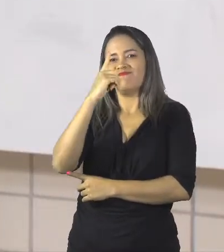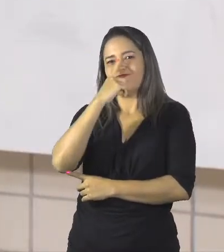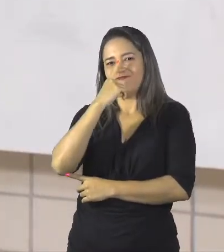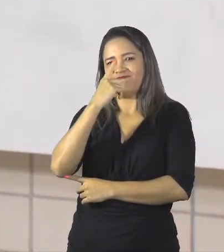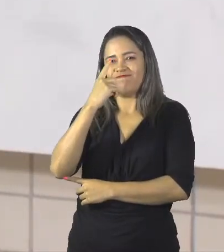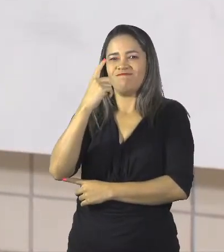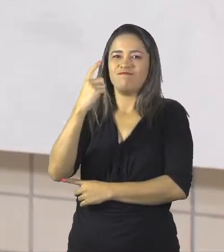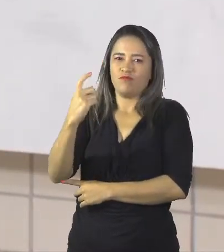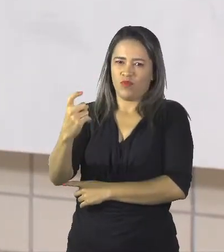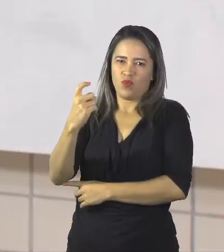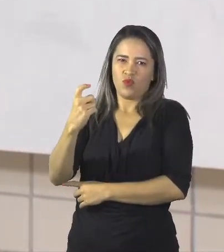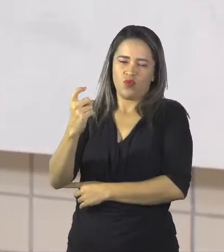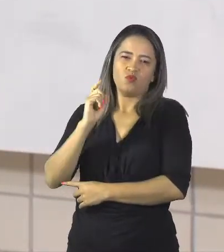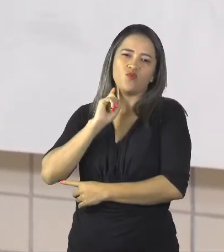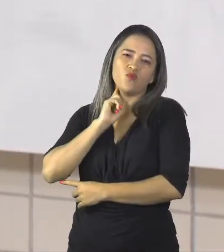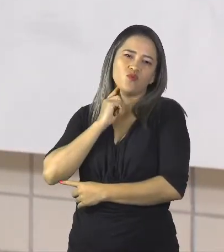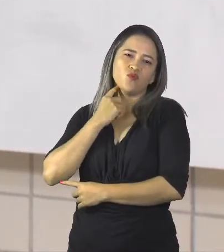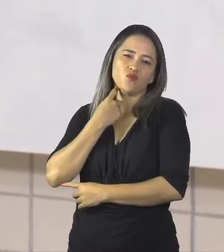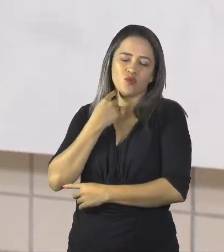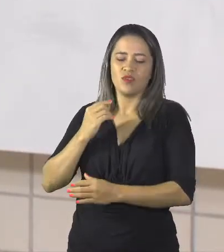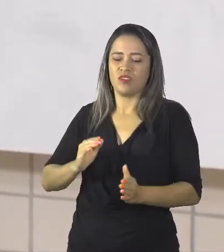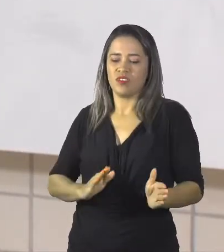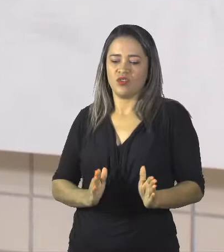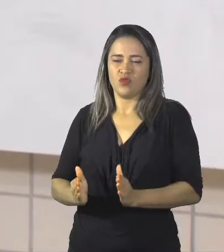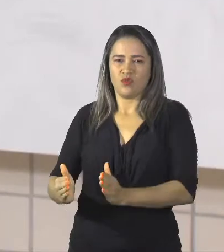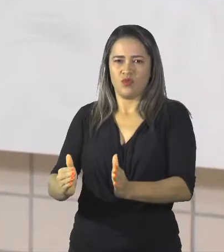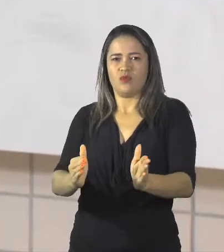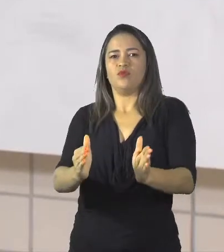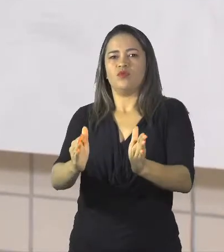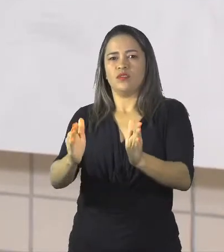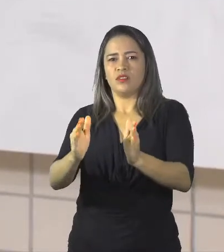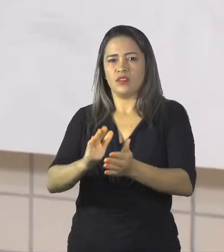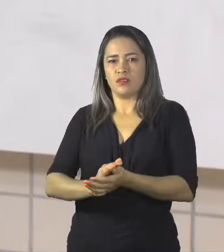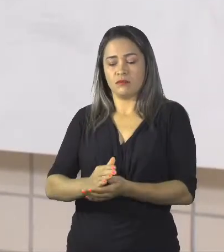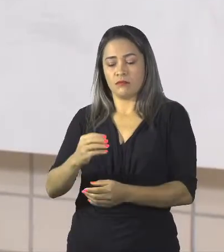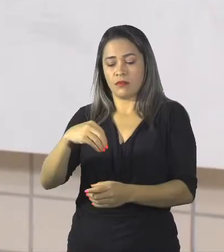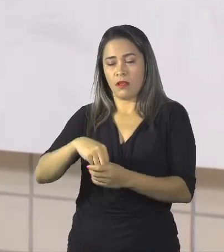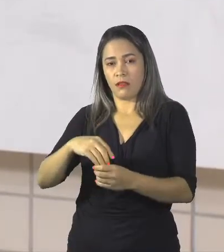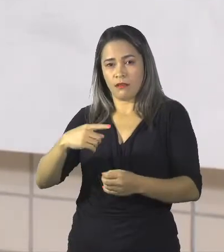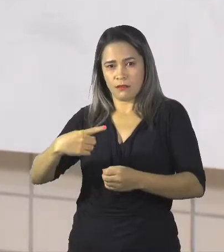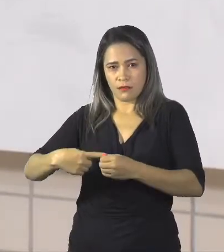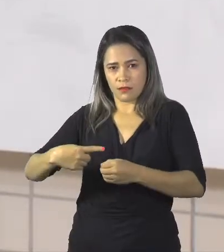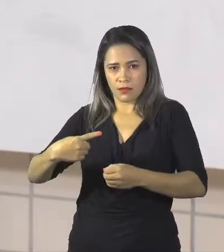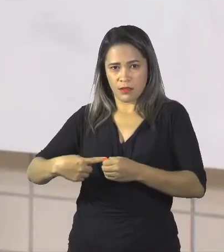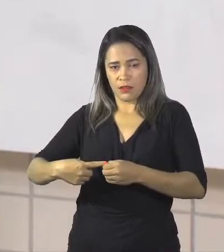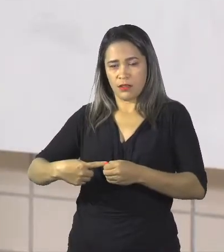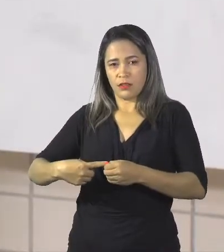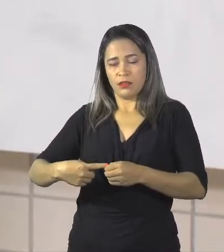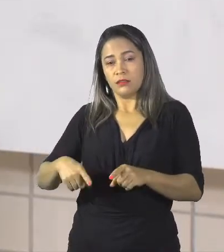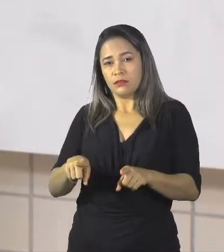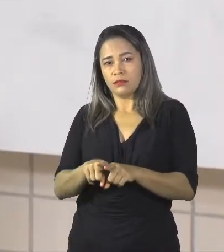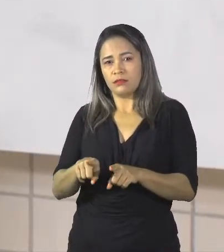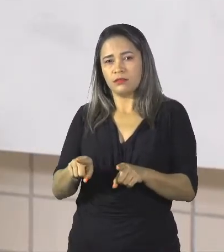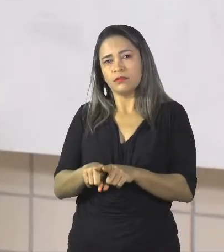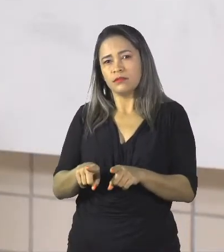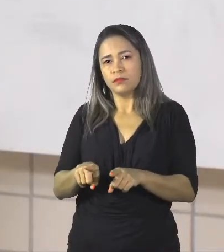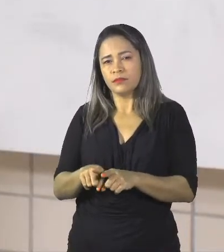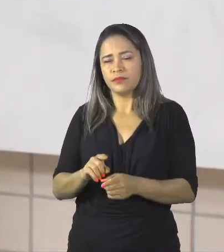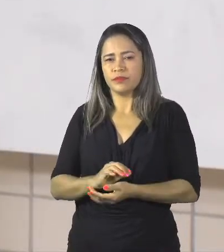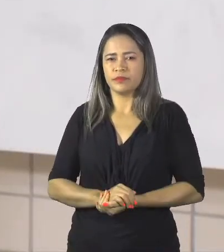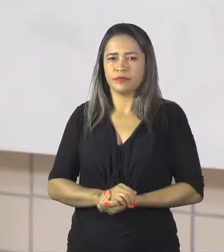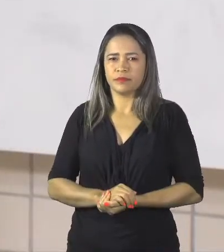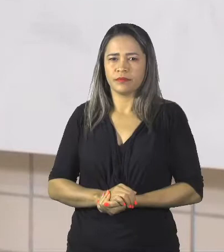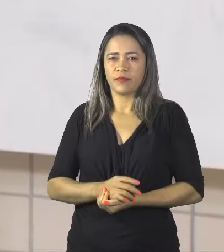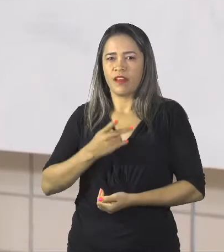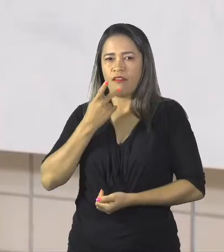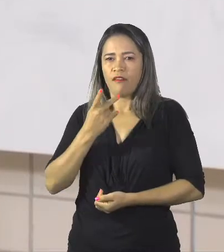poluição dos rios, né, dos córregos da nossa cidade e também nós vamos falar